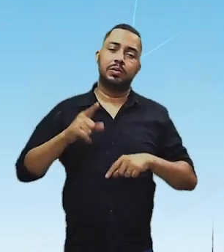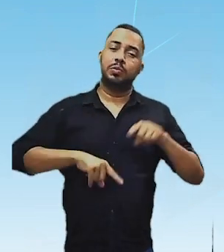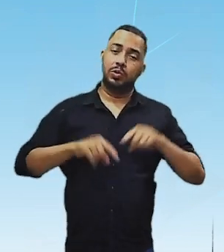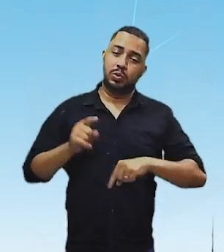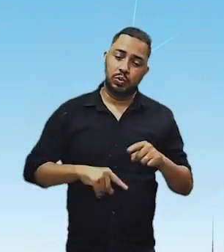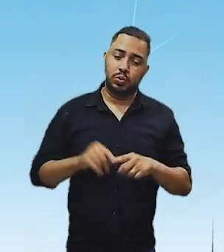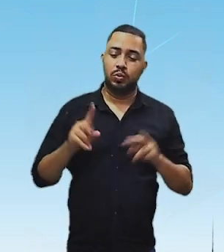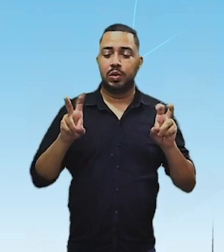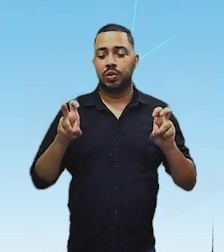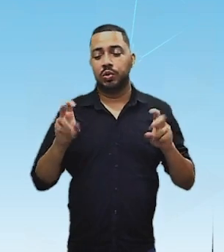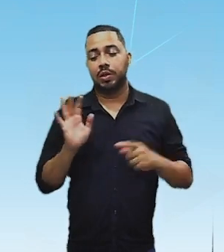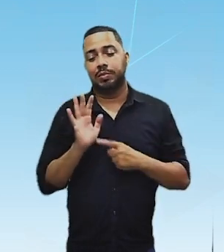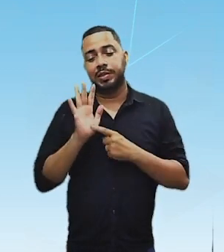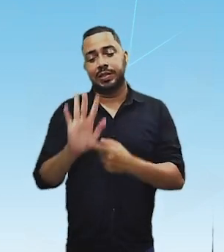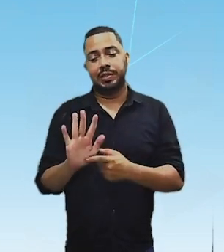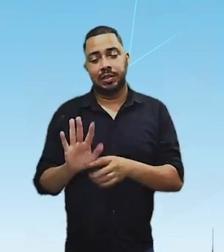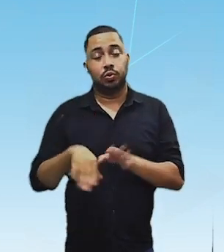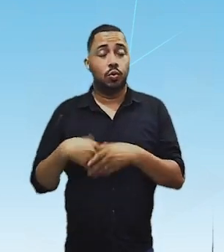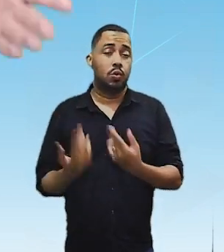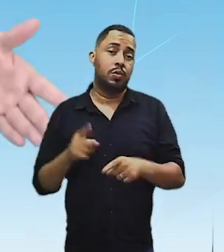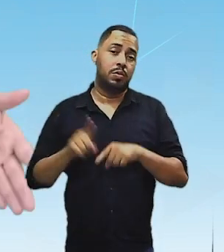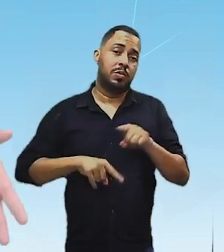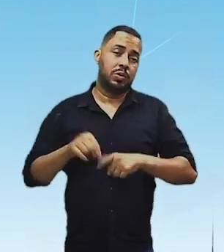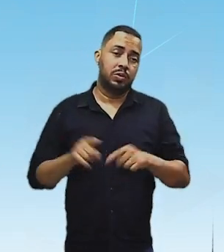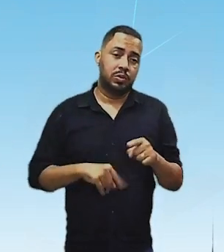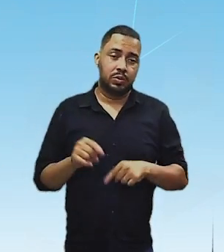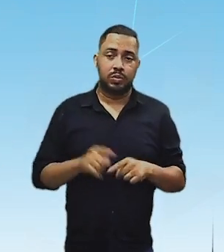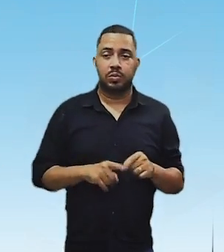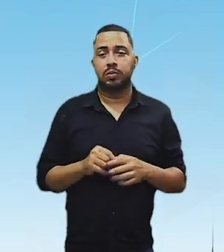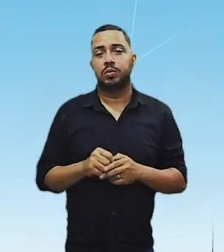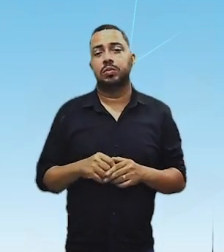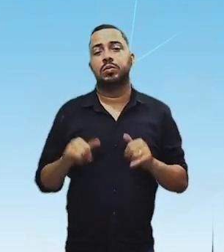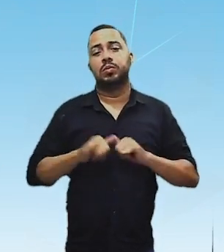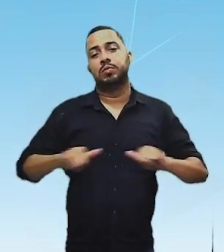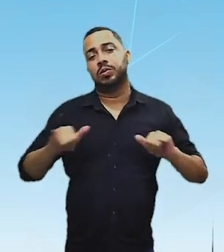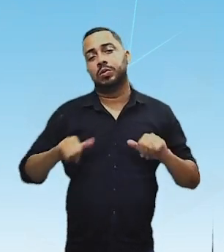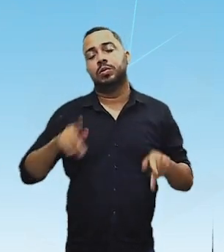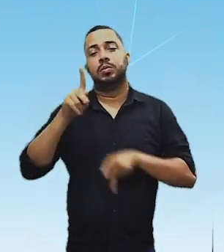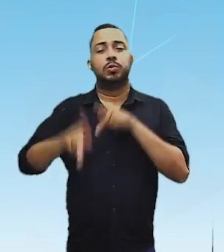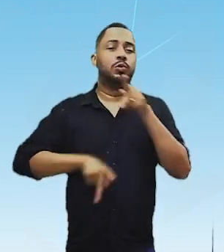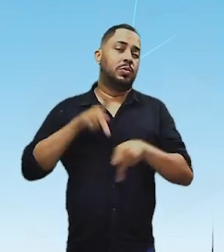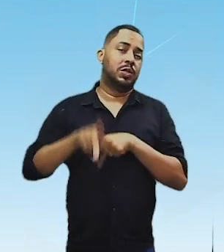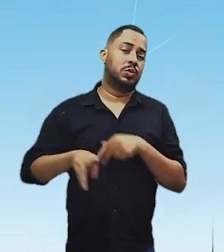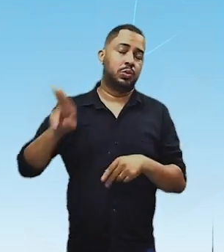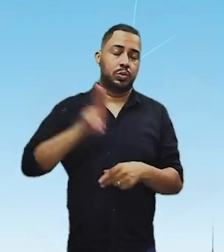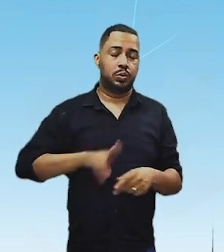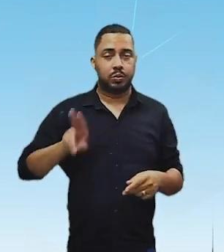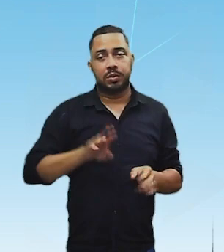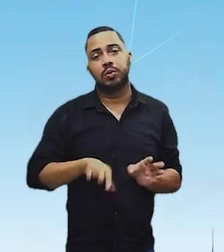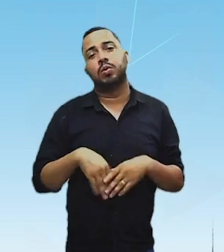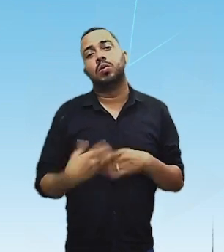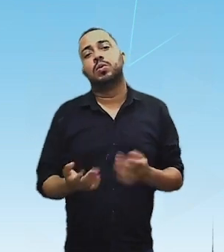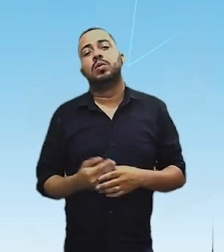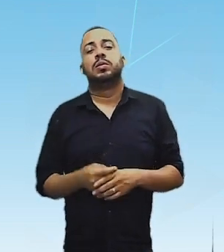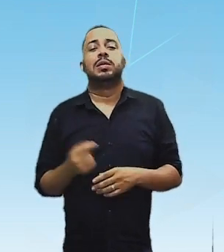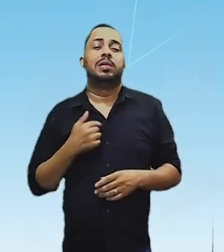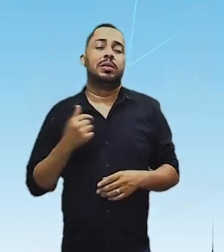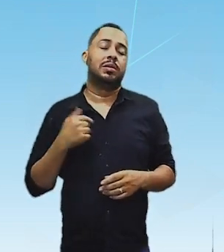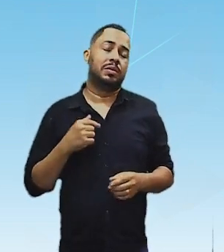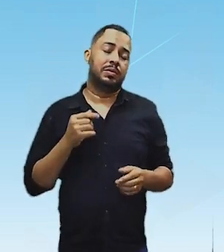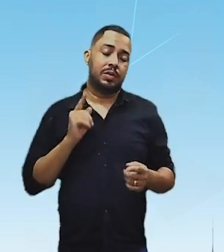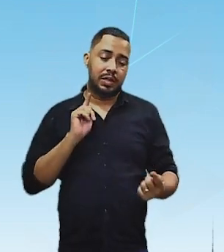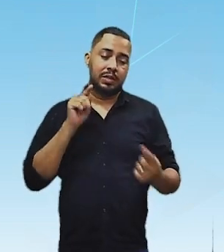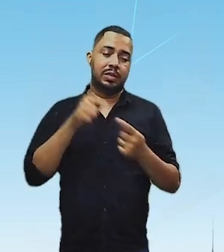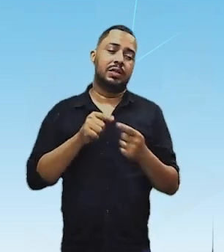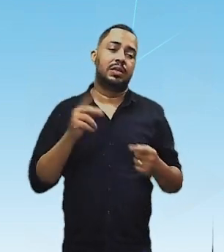ser apresentado, ou o produto mesmo do mundo comercial, o público consumidor, ou o público a quem eu me dirijo a